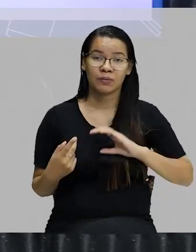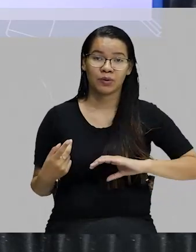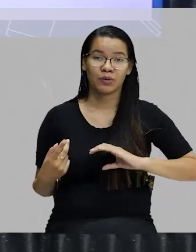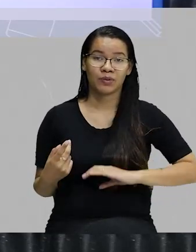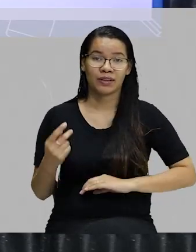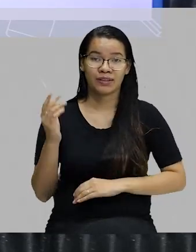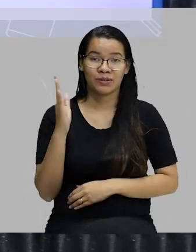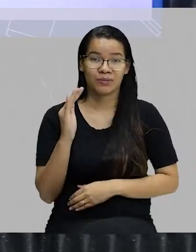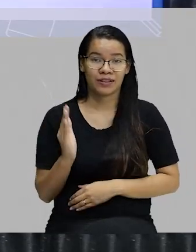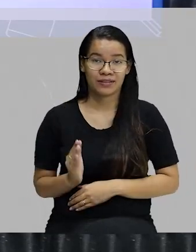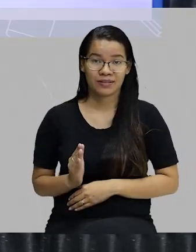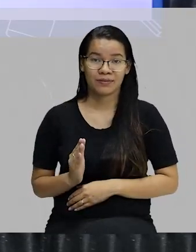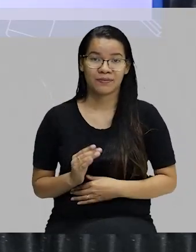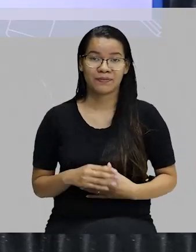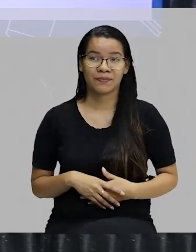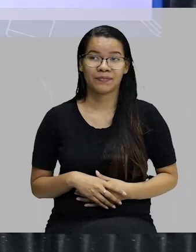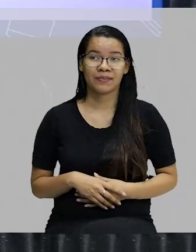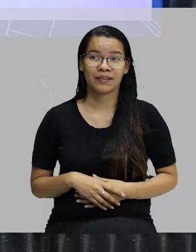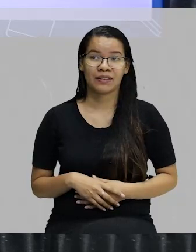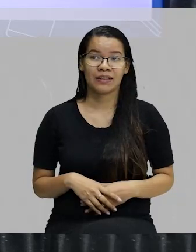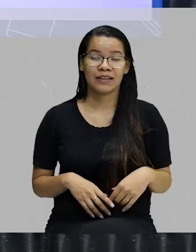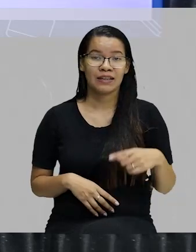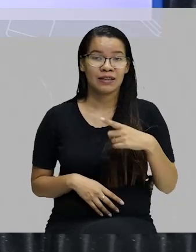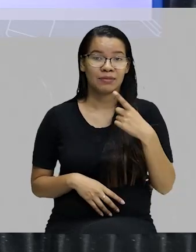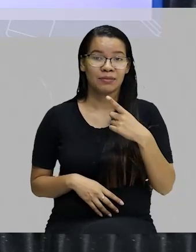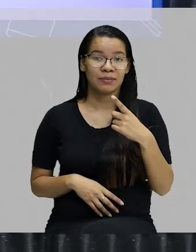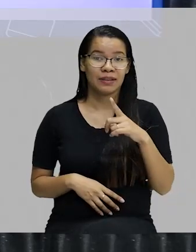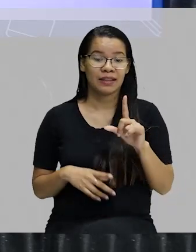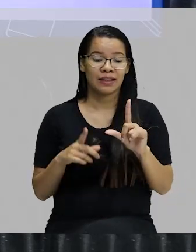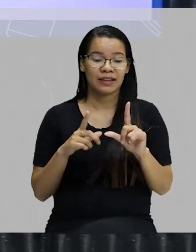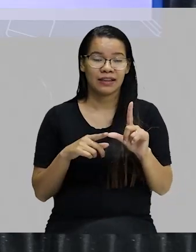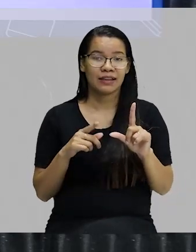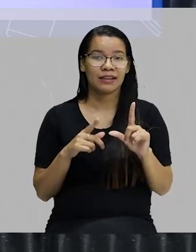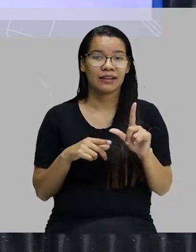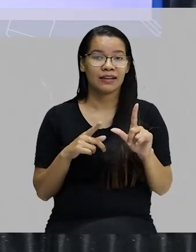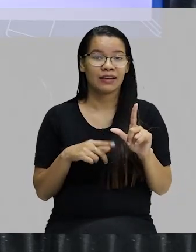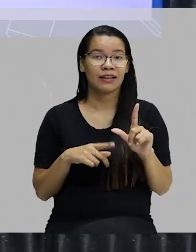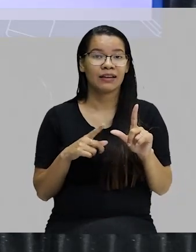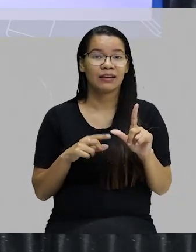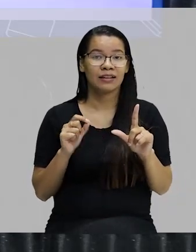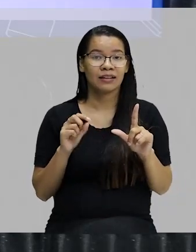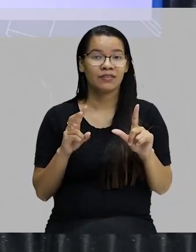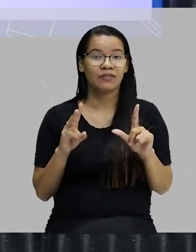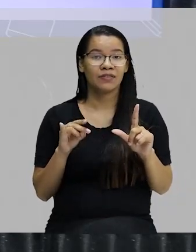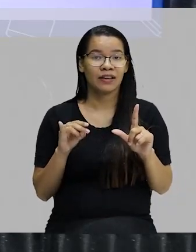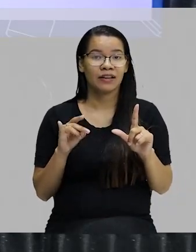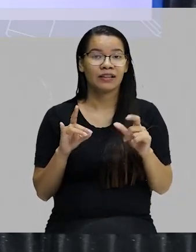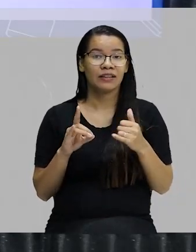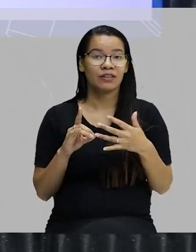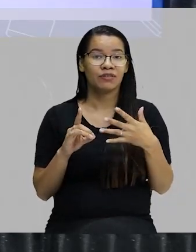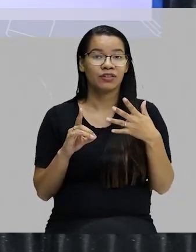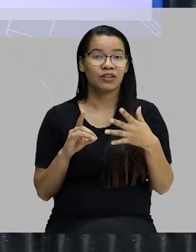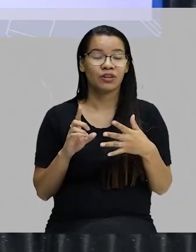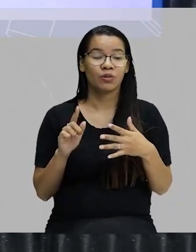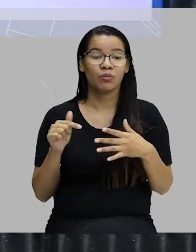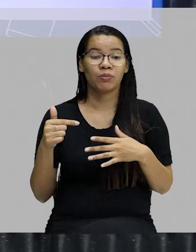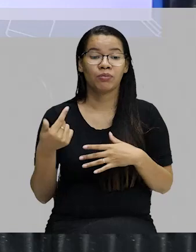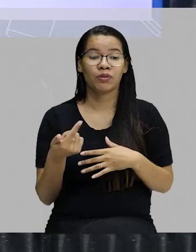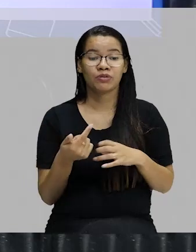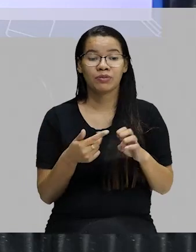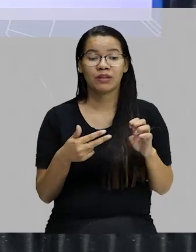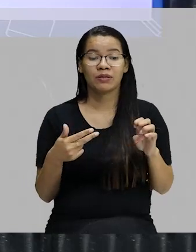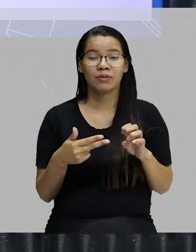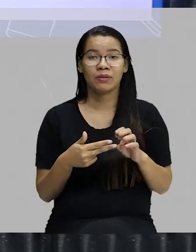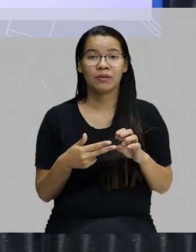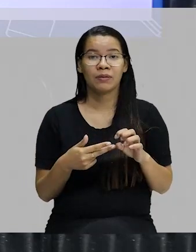Brasil, tá? E a primeira letra é ela que vai definir o próximo elemento. Perceba,